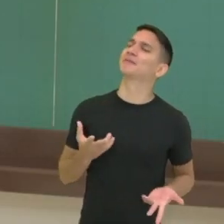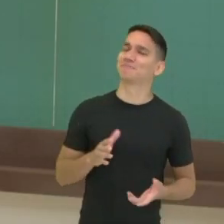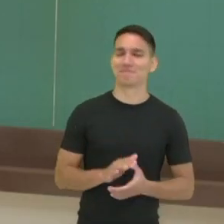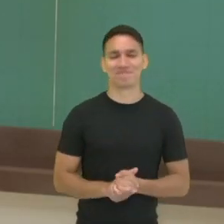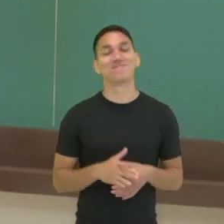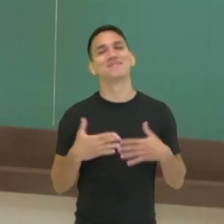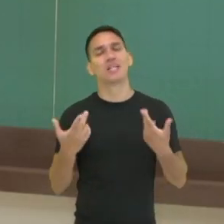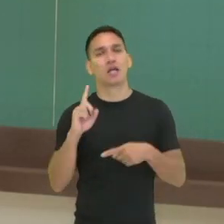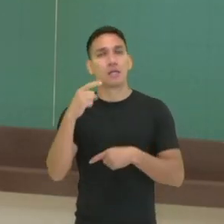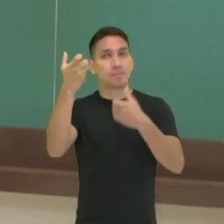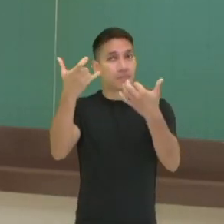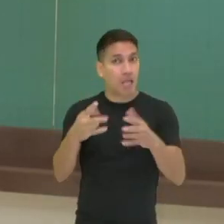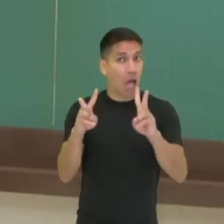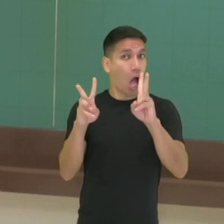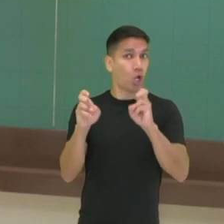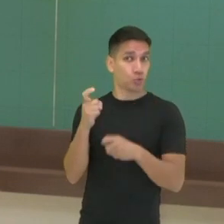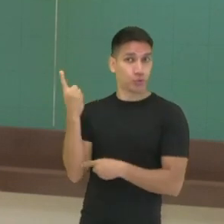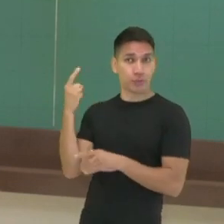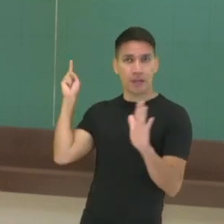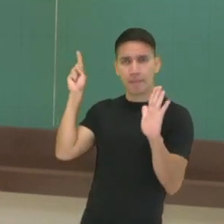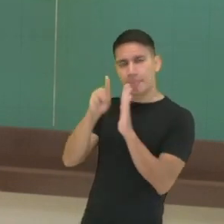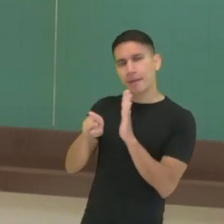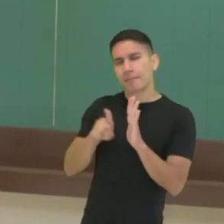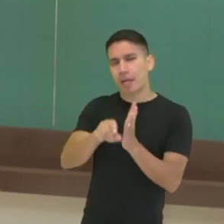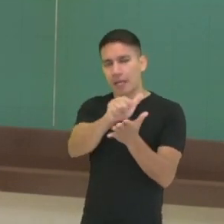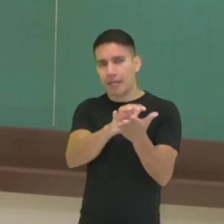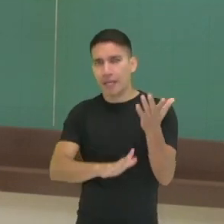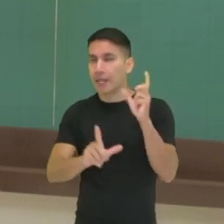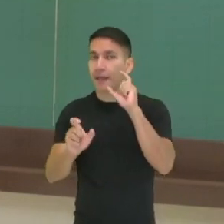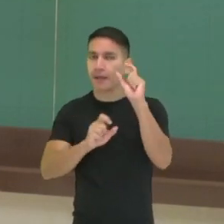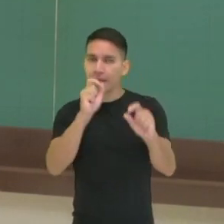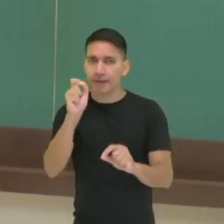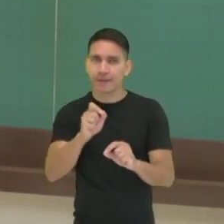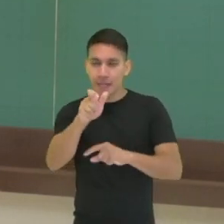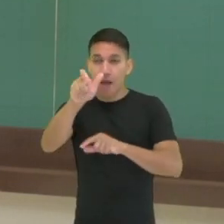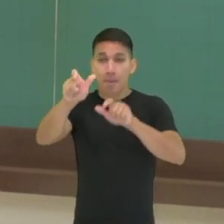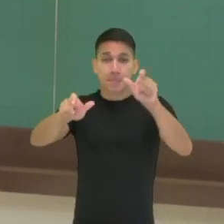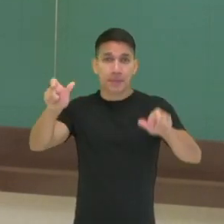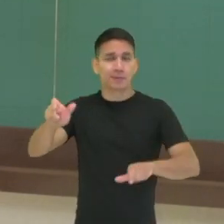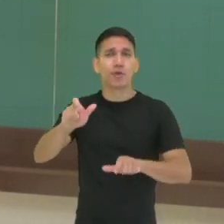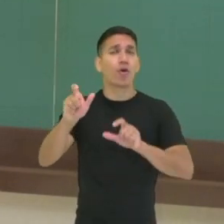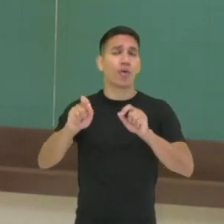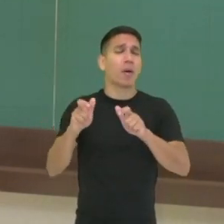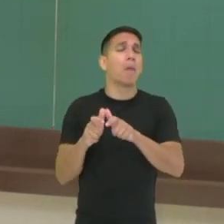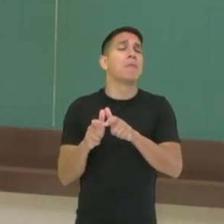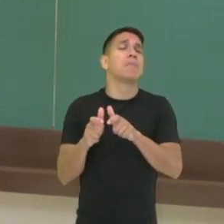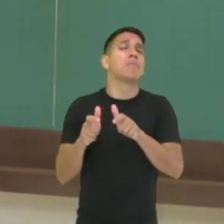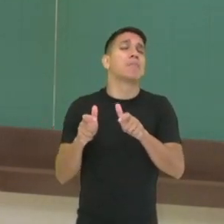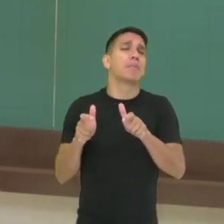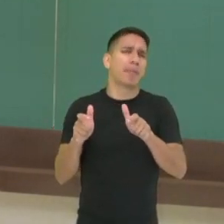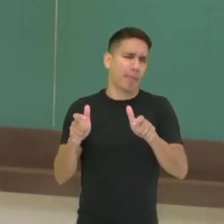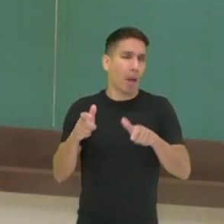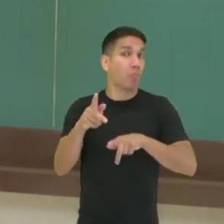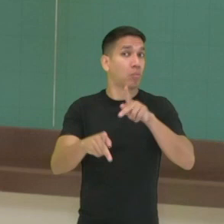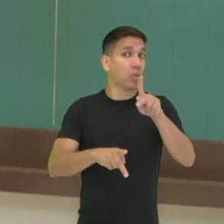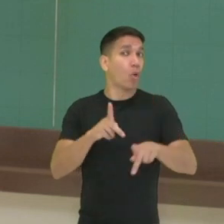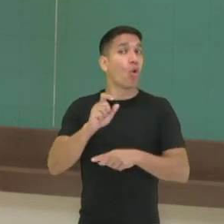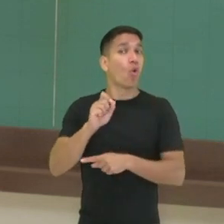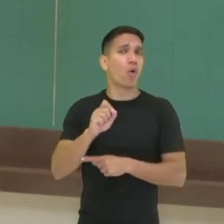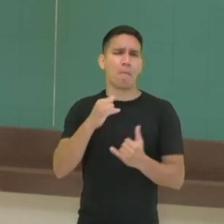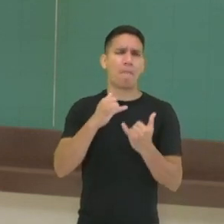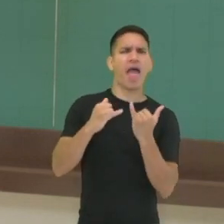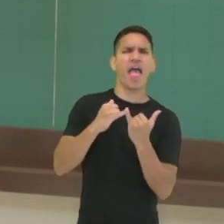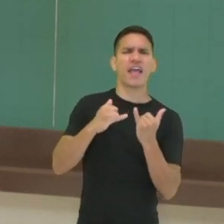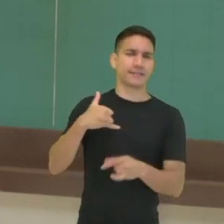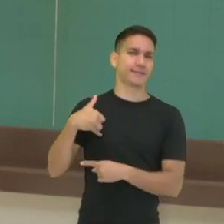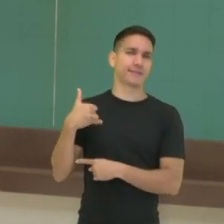nós falamos nessa questão, nessa atividade, que as pessoas têm aumentado, a população tem aumentado a sua idade média.